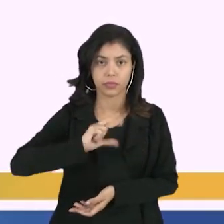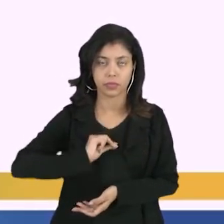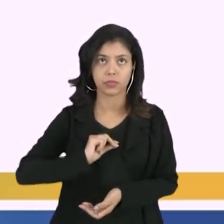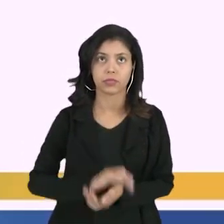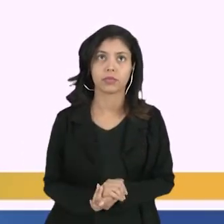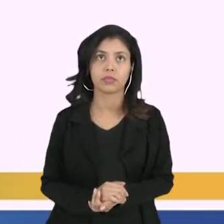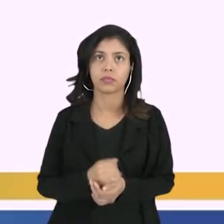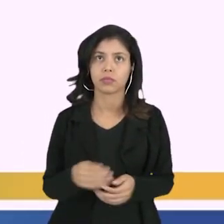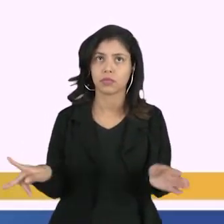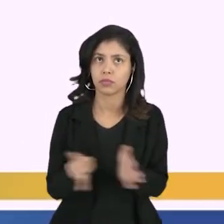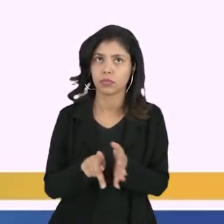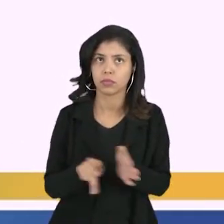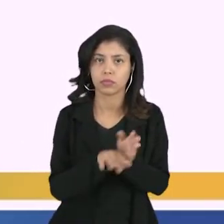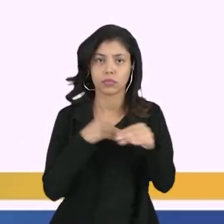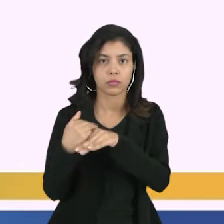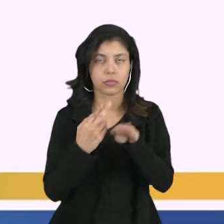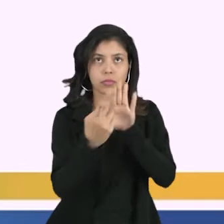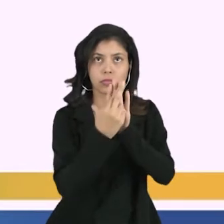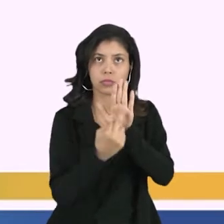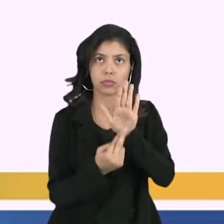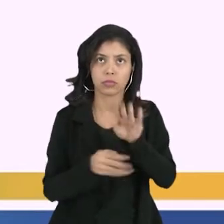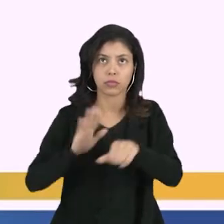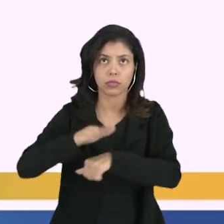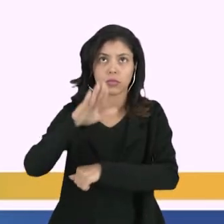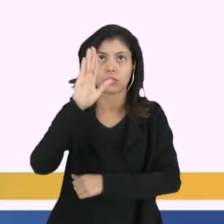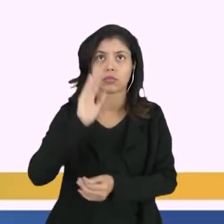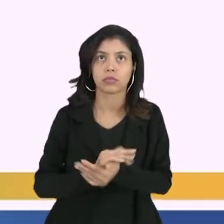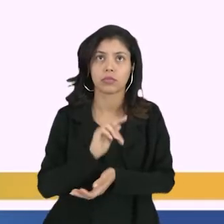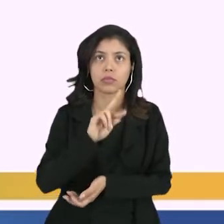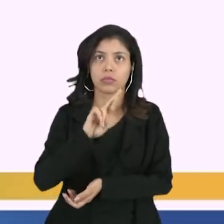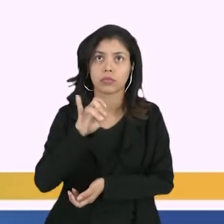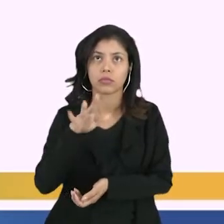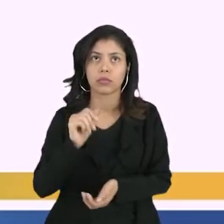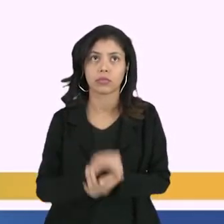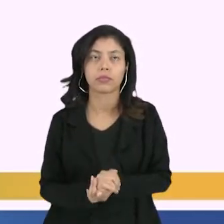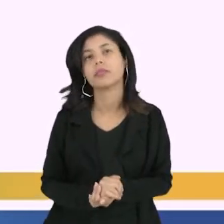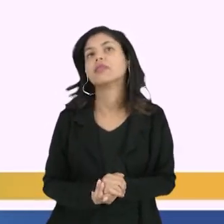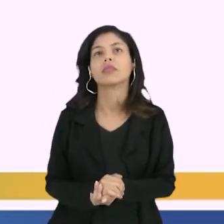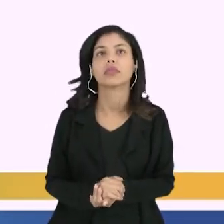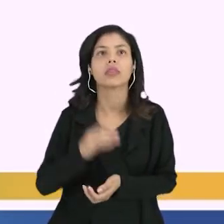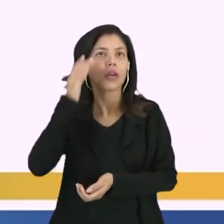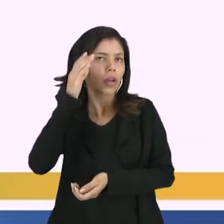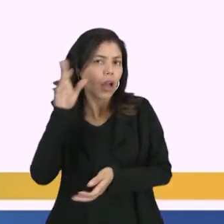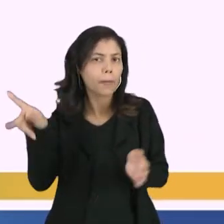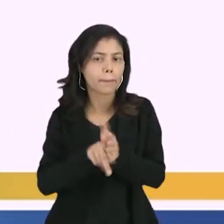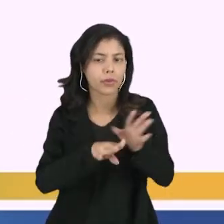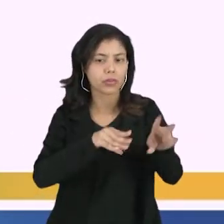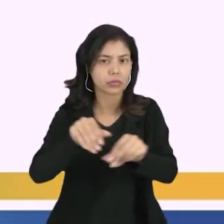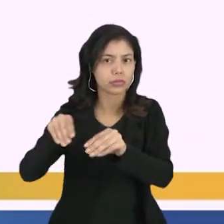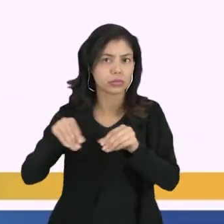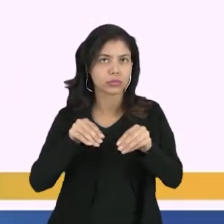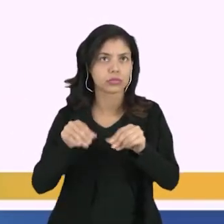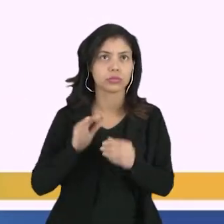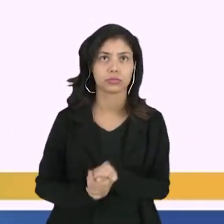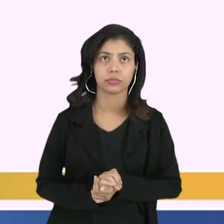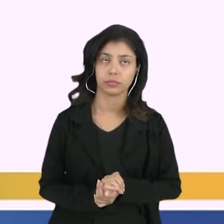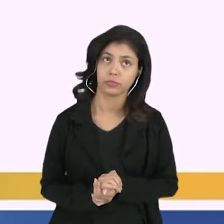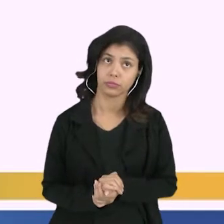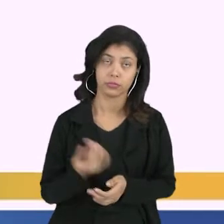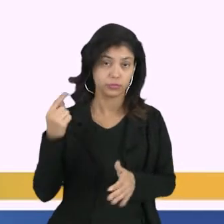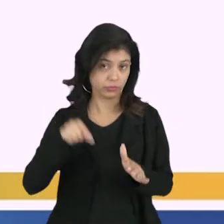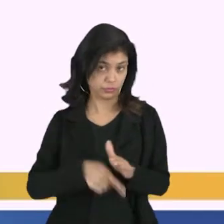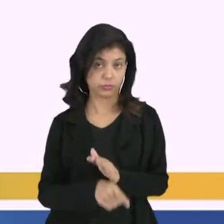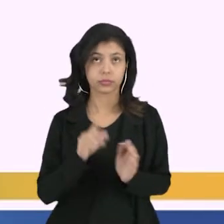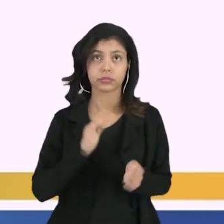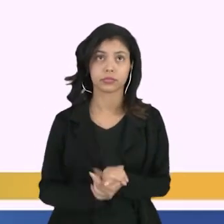né, decidiu estabelecer normas mais rígidas, então, para a concessão aí das terras, né? E aí,